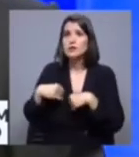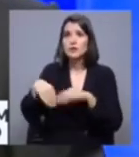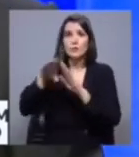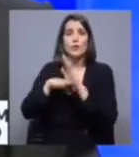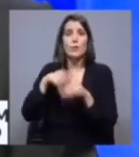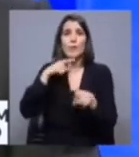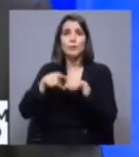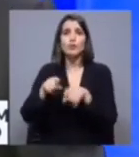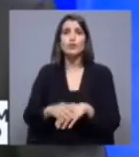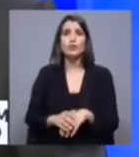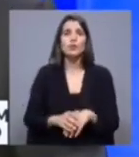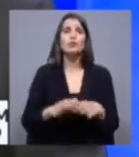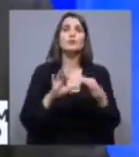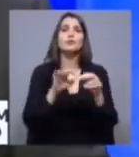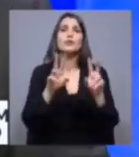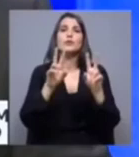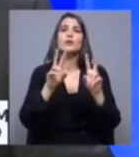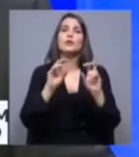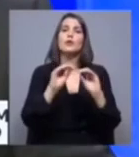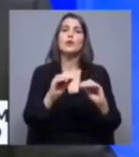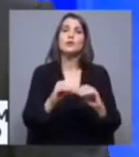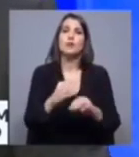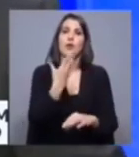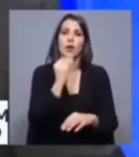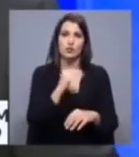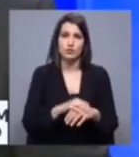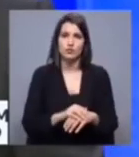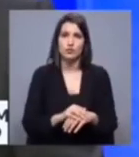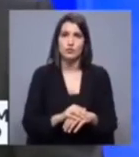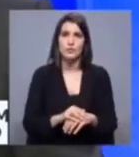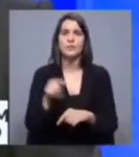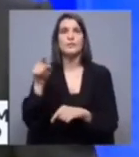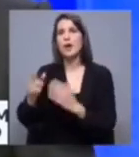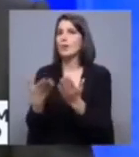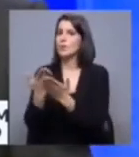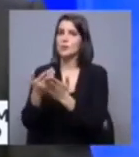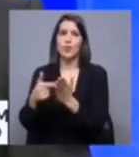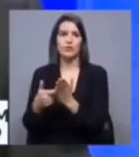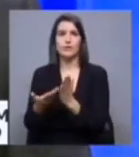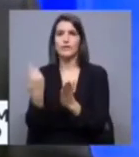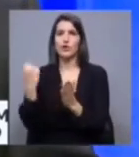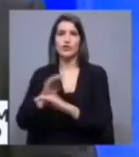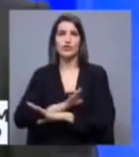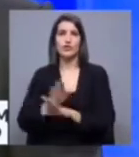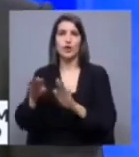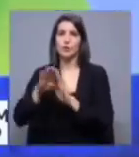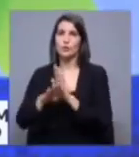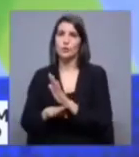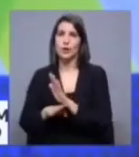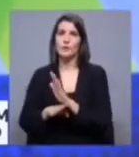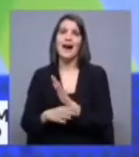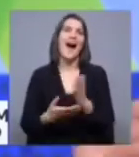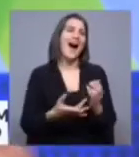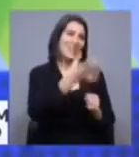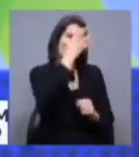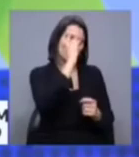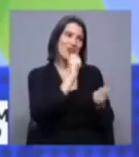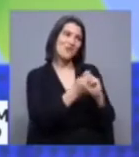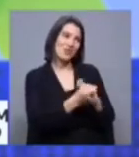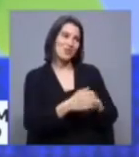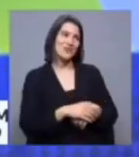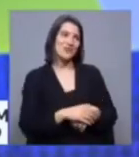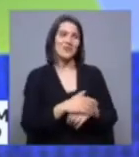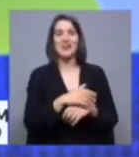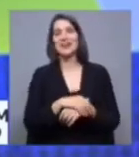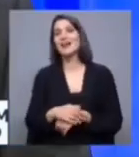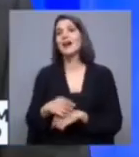político. Quanto à questão da educação e dos alunos? Já não está essa proposta no nosso programa eleitoral. Quem mudou porque eu queria acrescentar